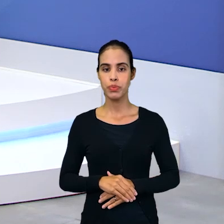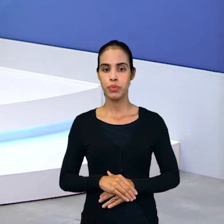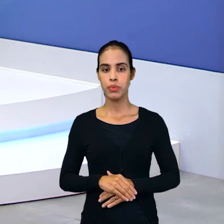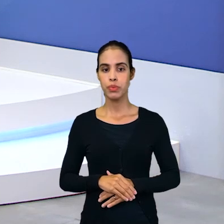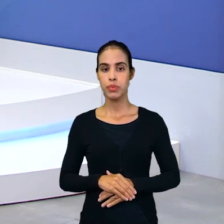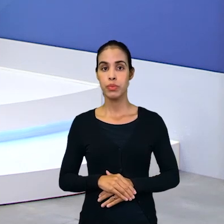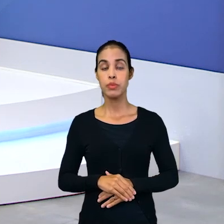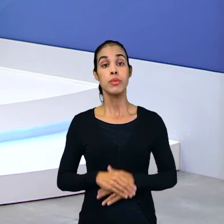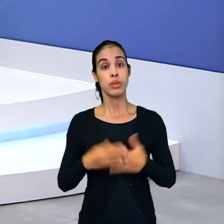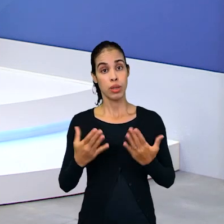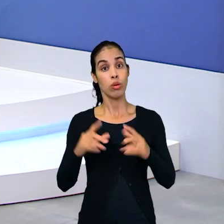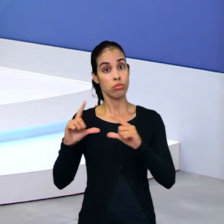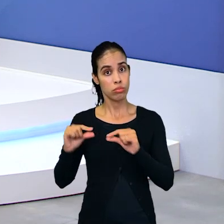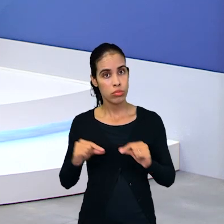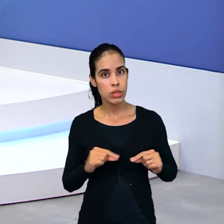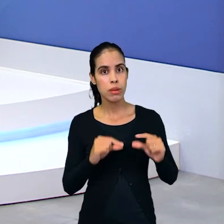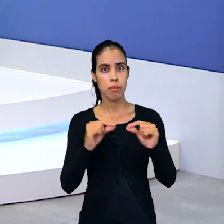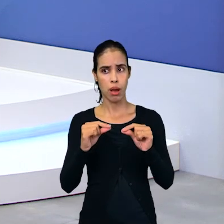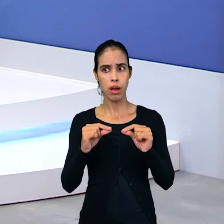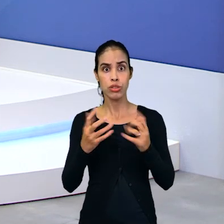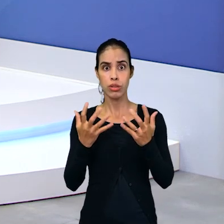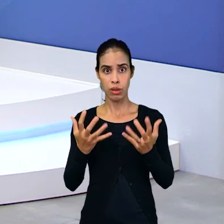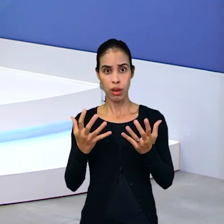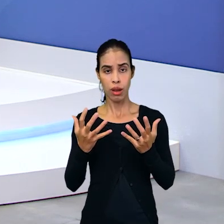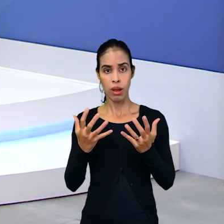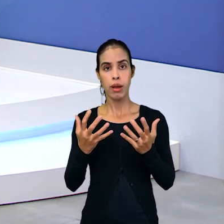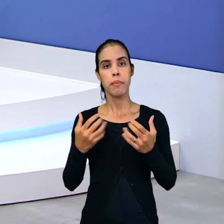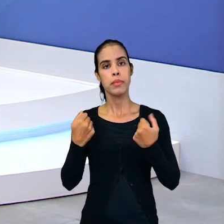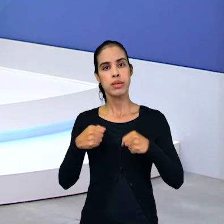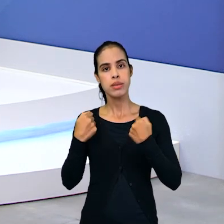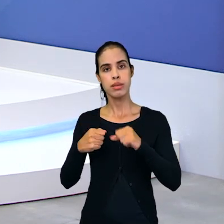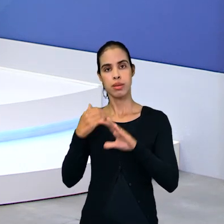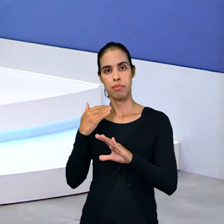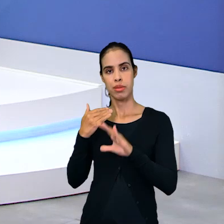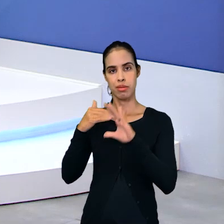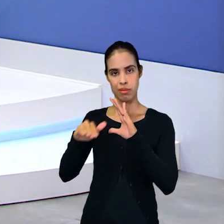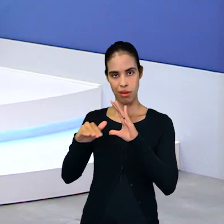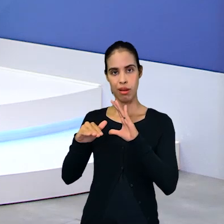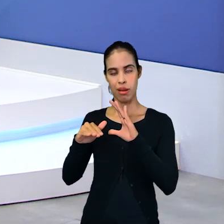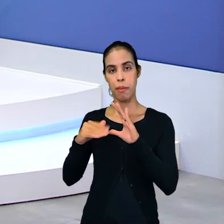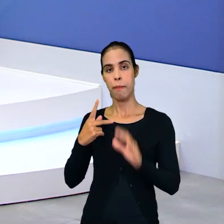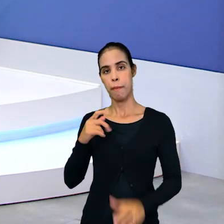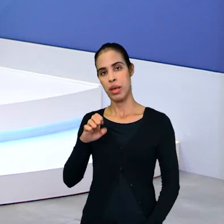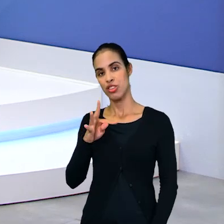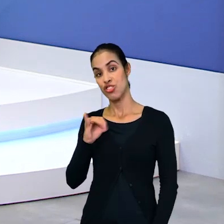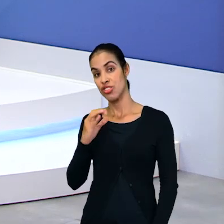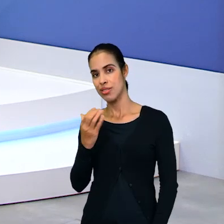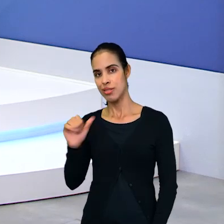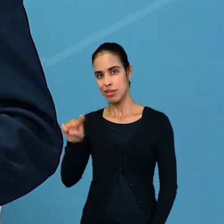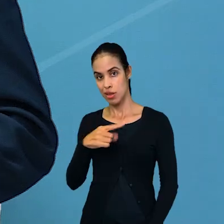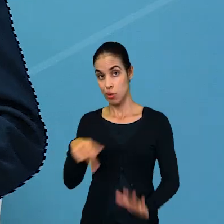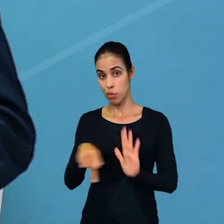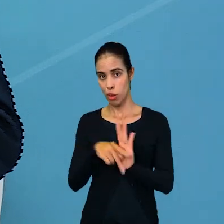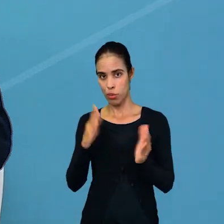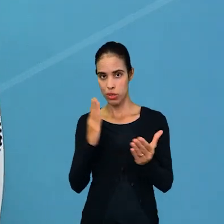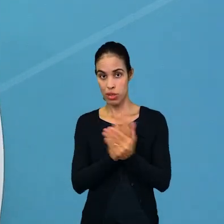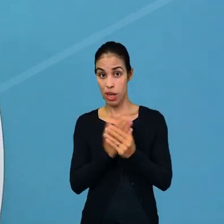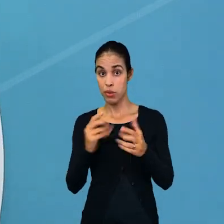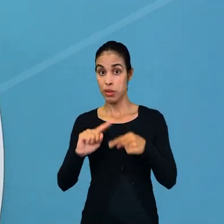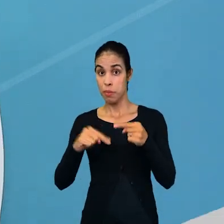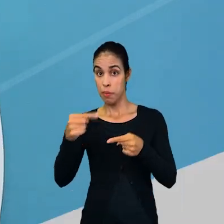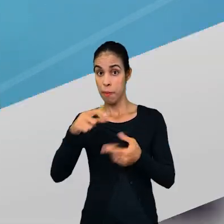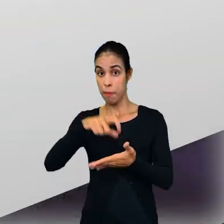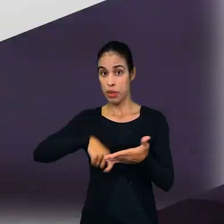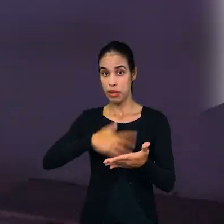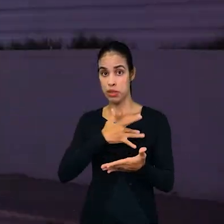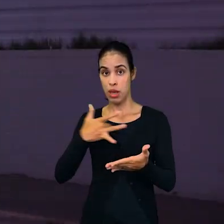Trabalho. Interessados em contribuir com os debates devem apresentar manifestação como petição no próprio processo. A seguir,